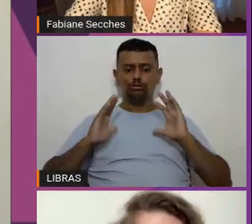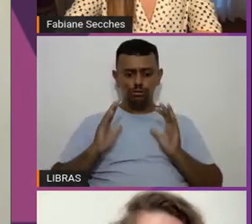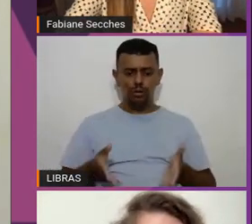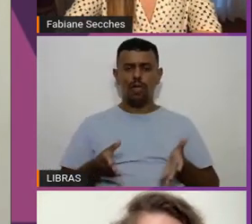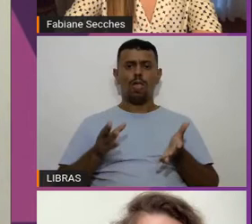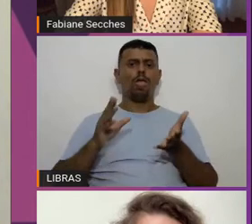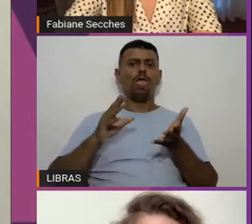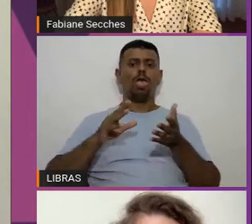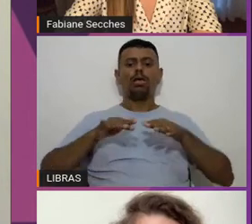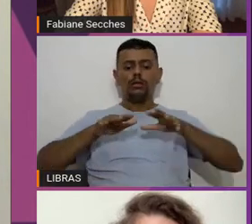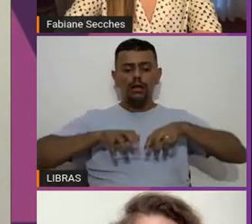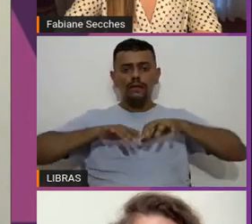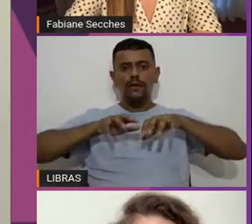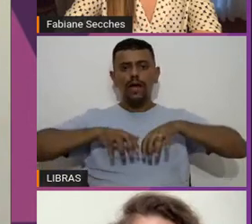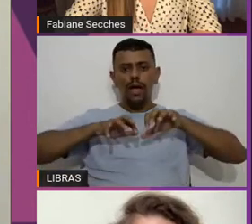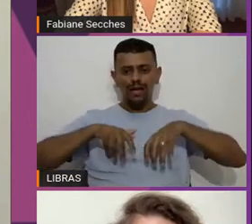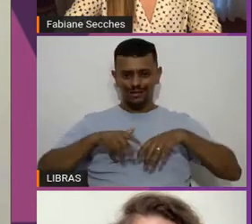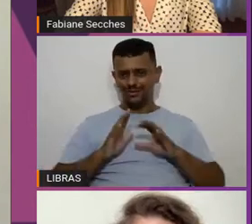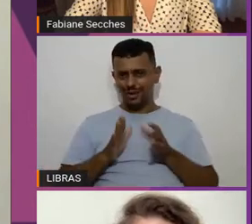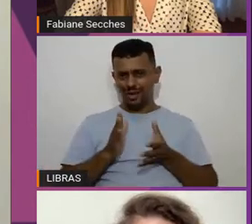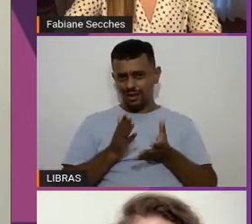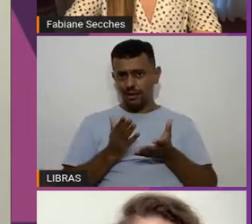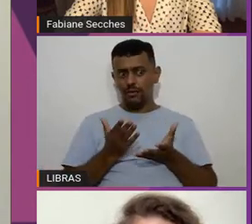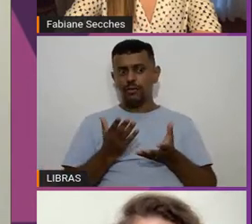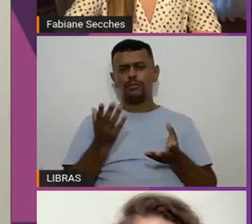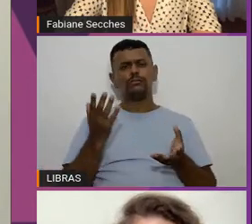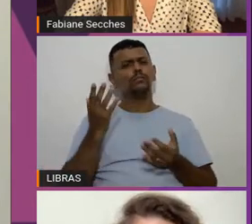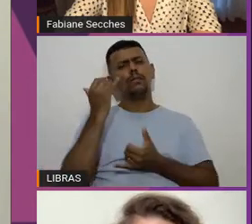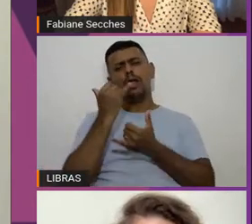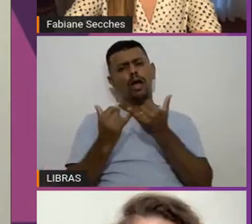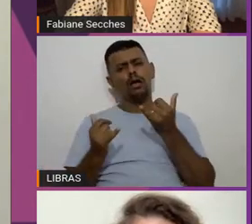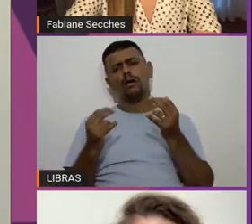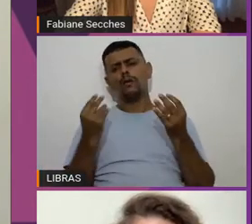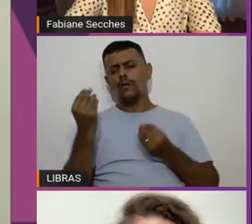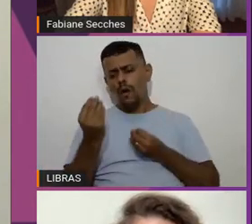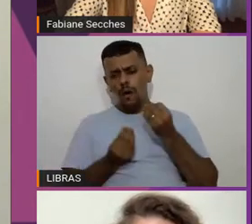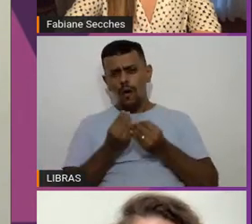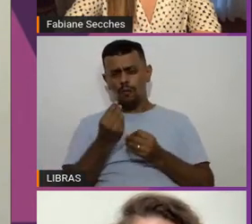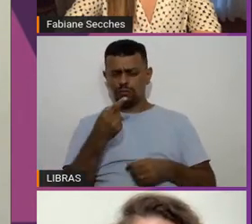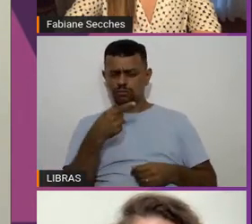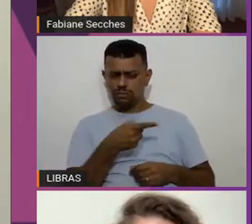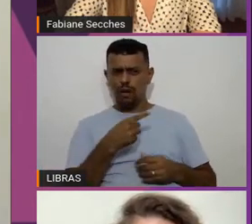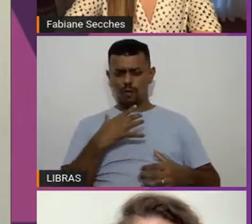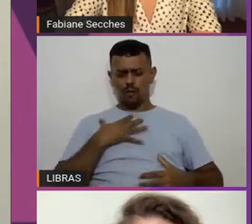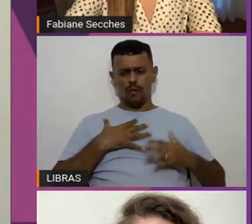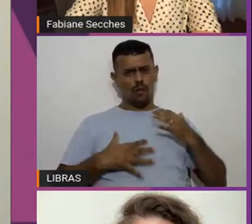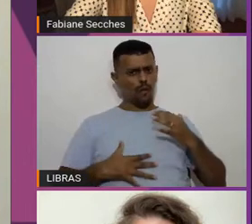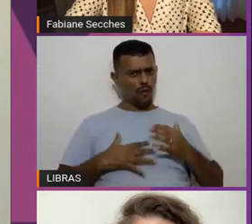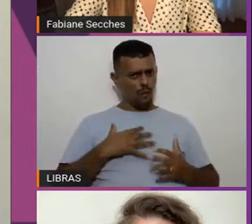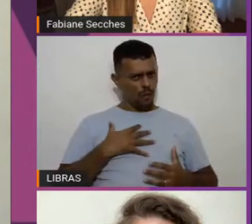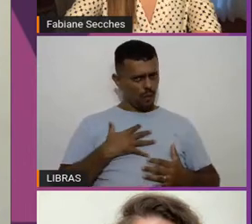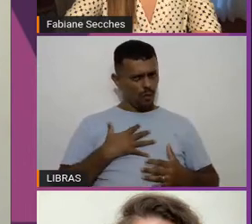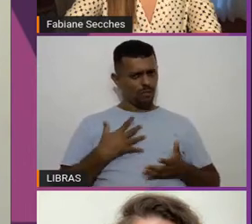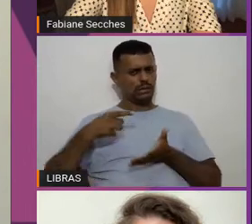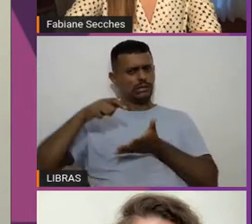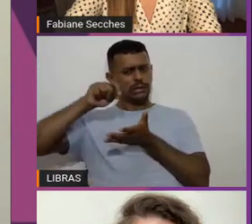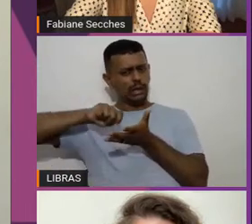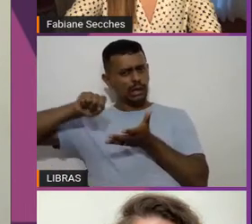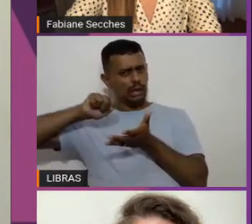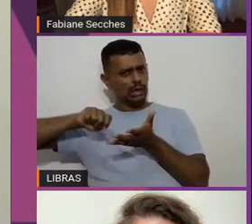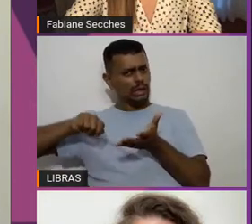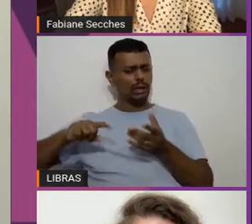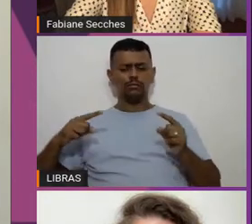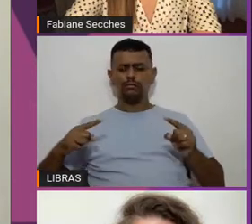sempre foi eu sempre fiz essa sua ligação entre a escrita eo corpo sempre Me interessou como leitora é